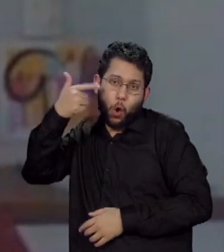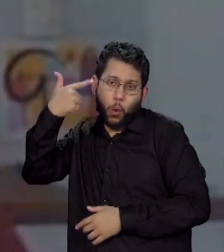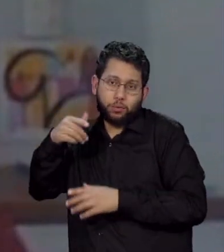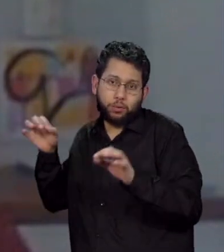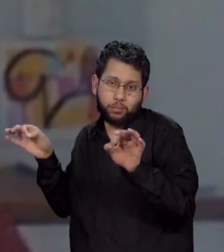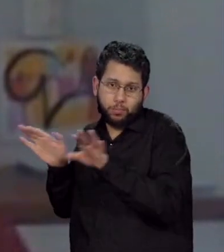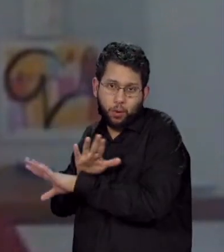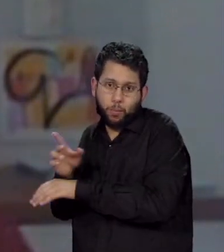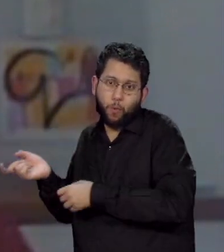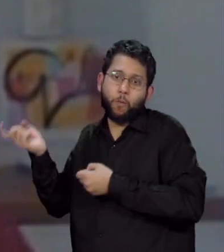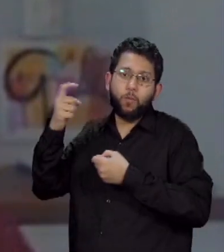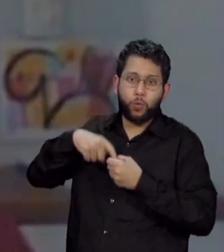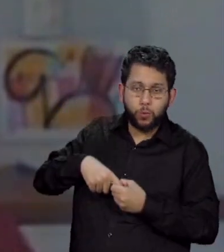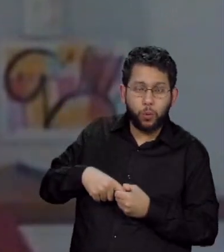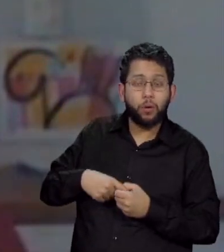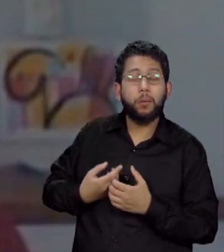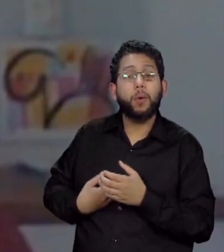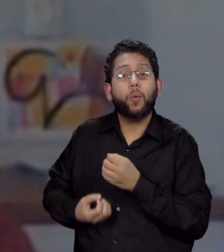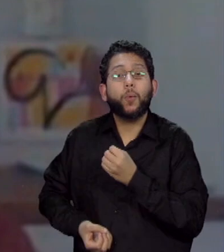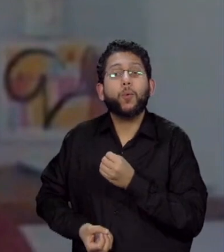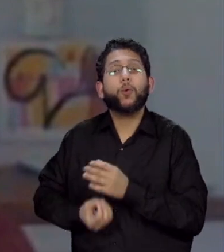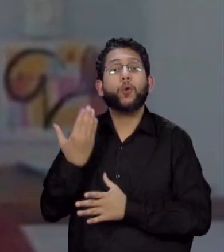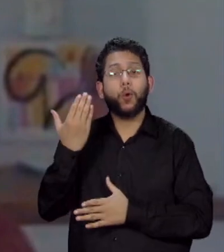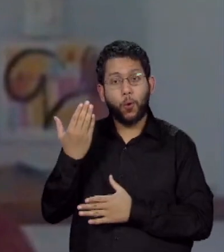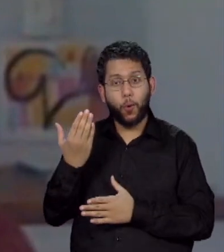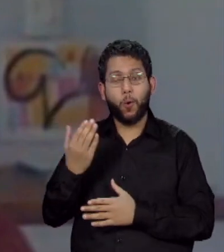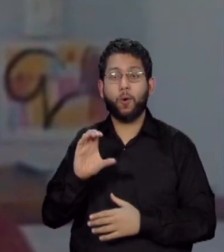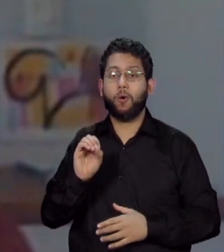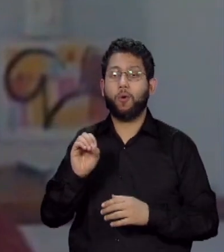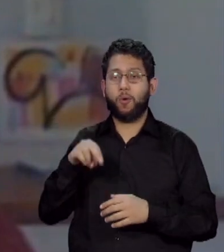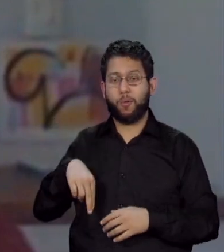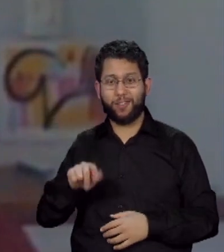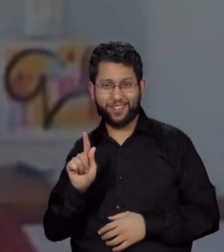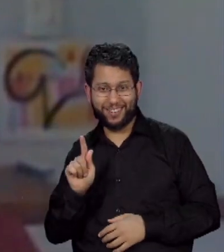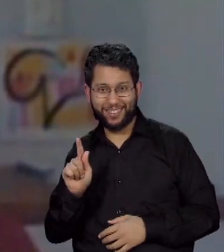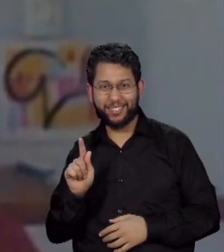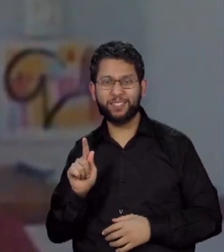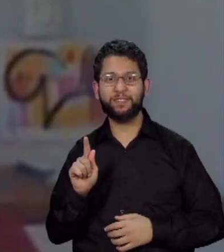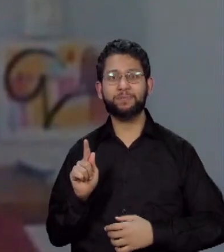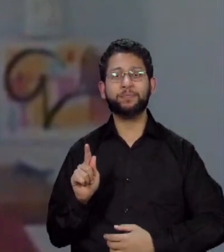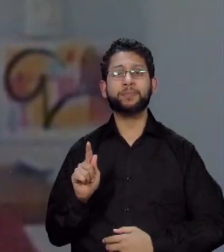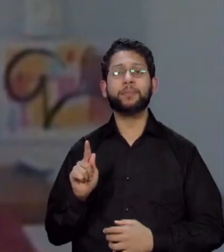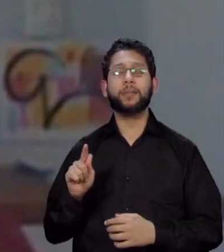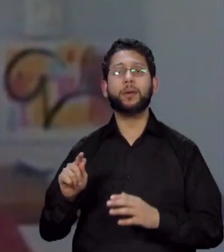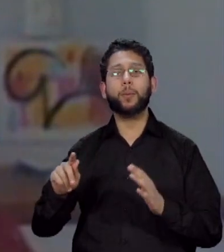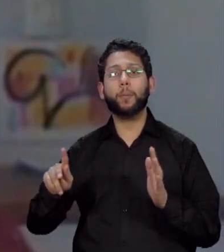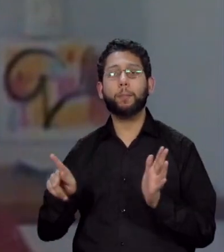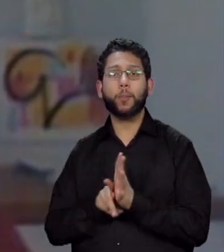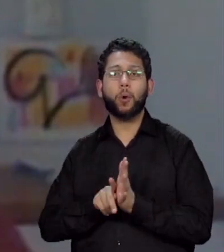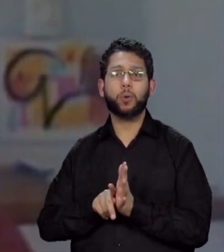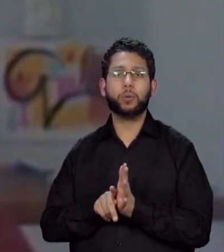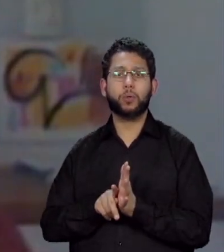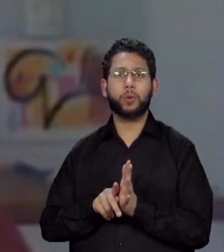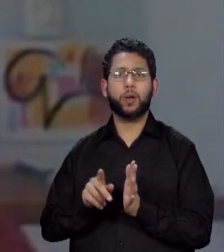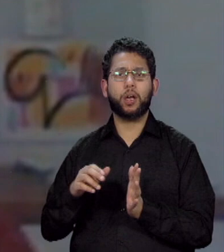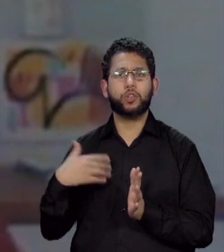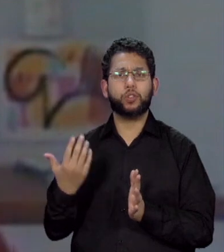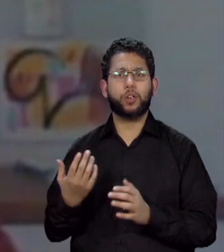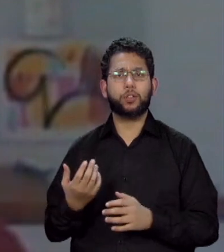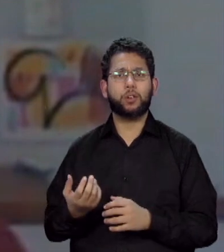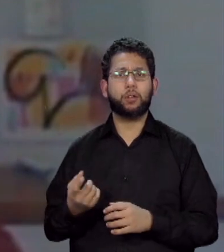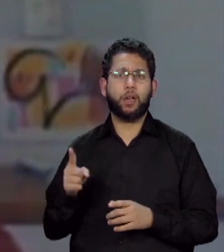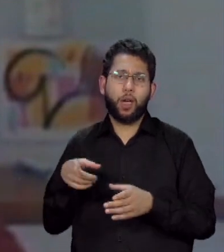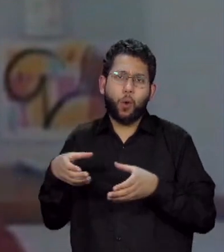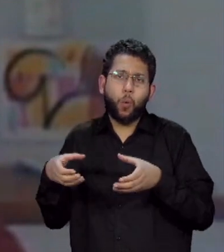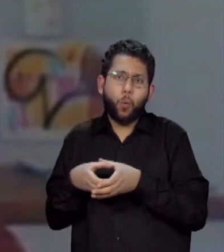eu resolvi fundar uma entidade sem fins lucrativos, né? Que na época nós demos um